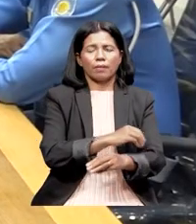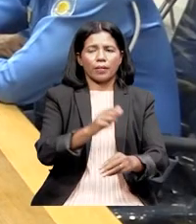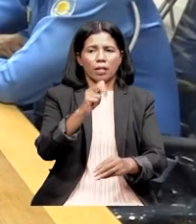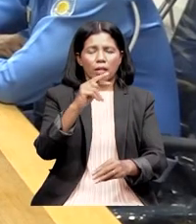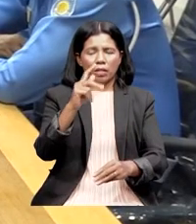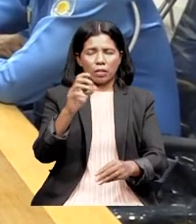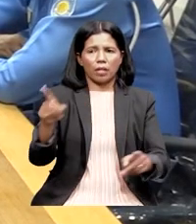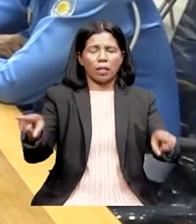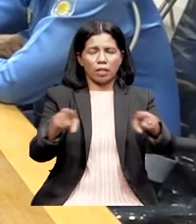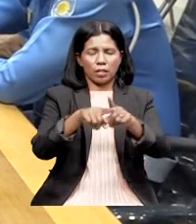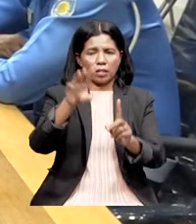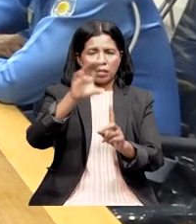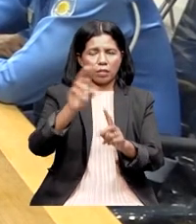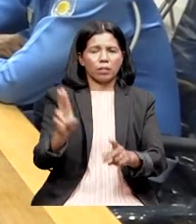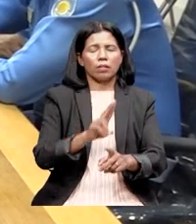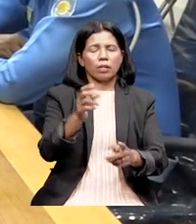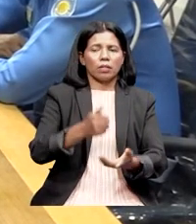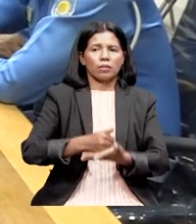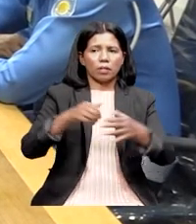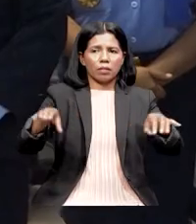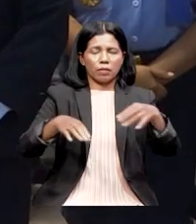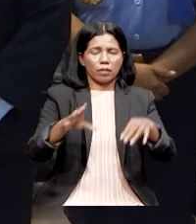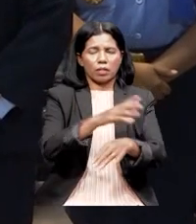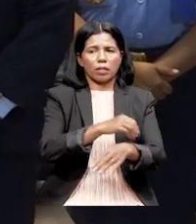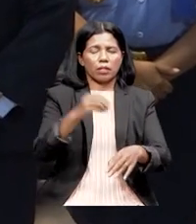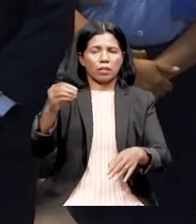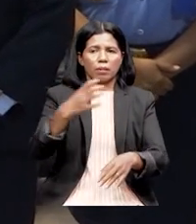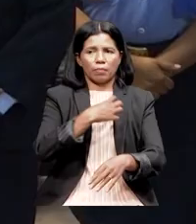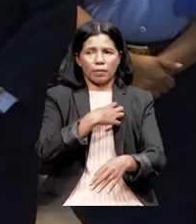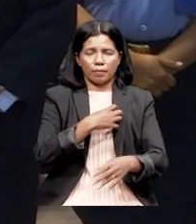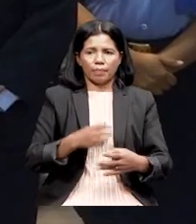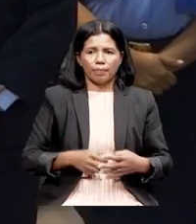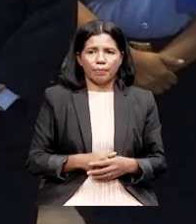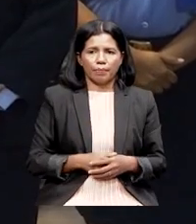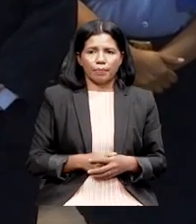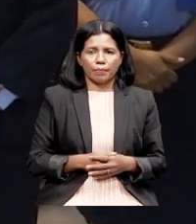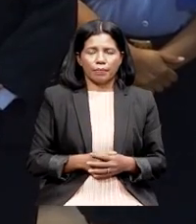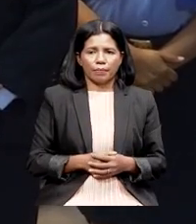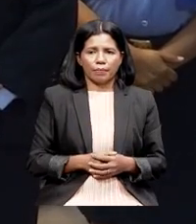Mauluta, anesan comandante unidade apoio serviço e quartel geral Penteli. José Mendes, Jacinto Fuca, Ziemen.